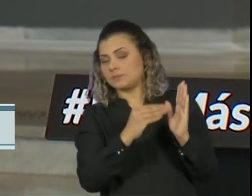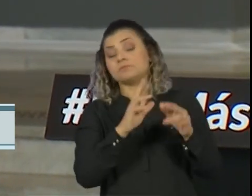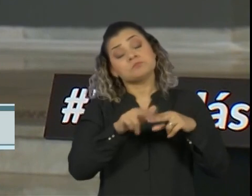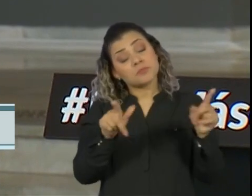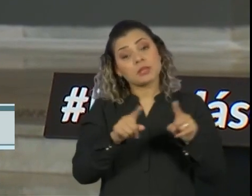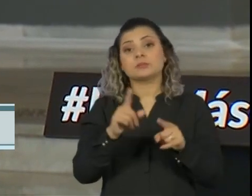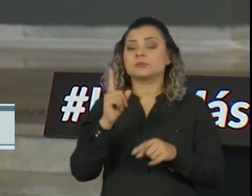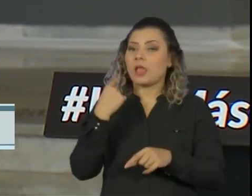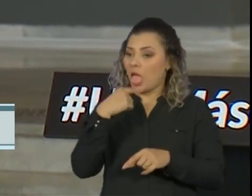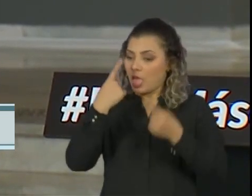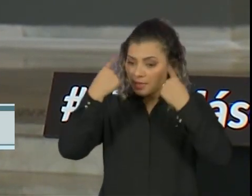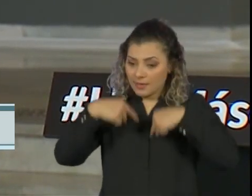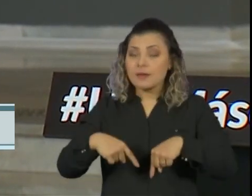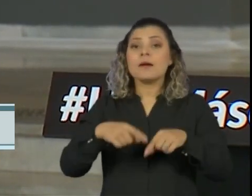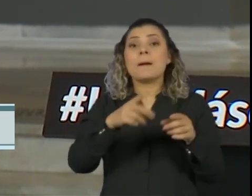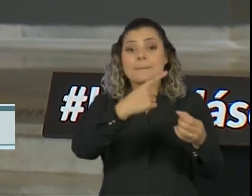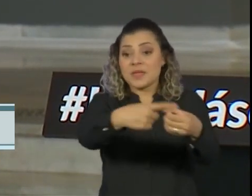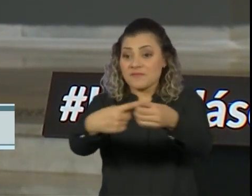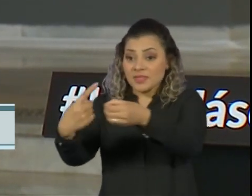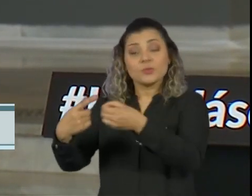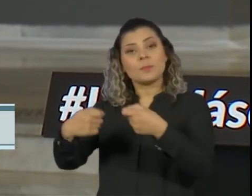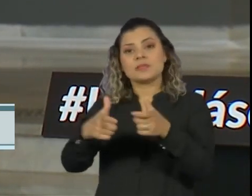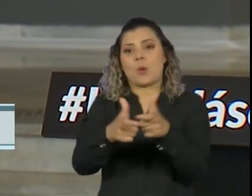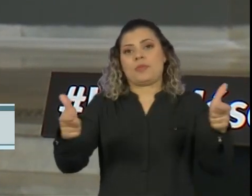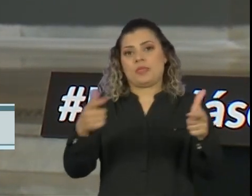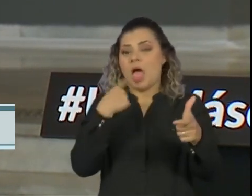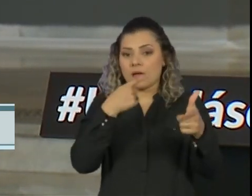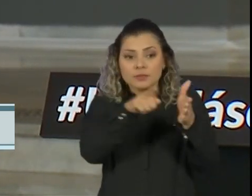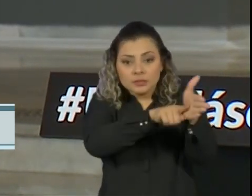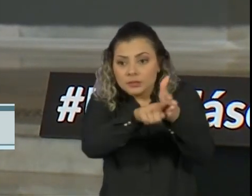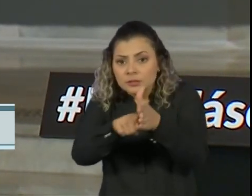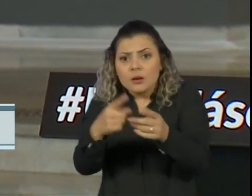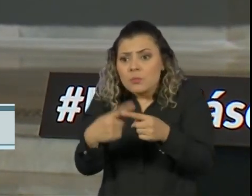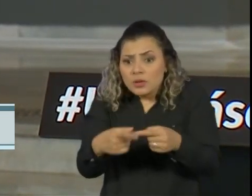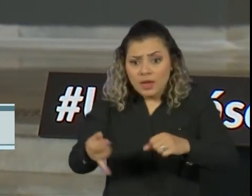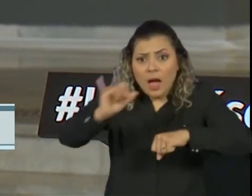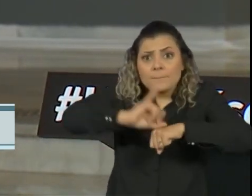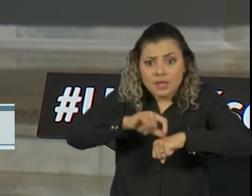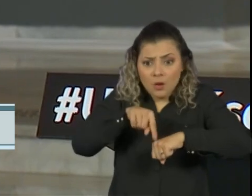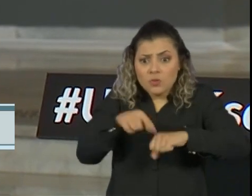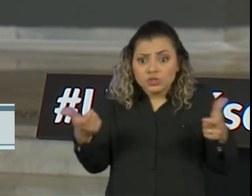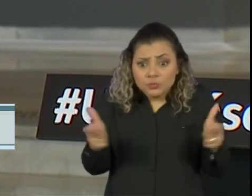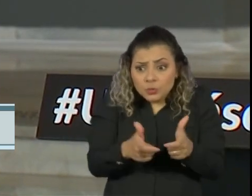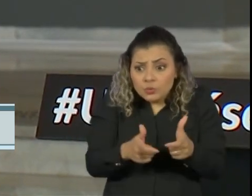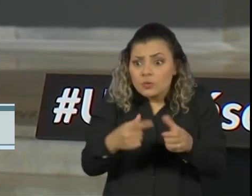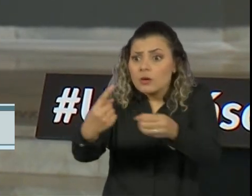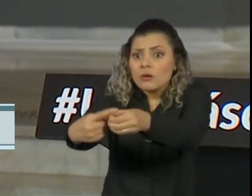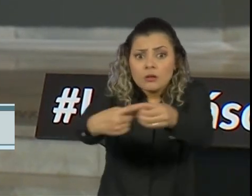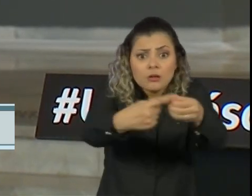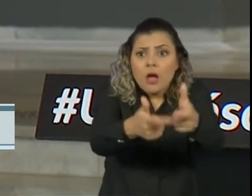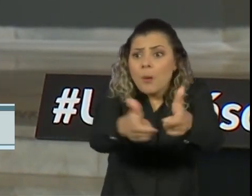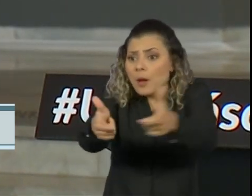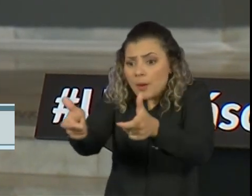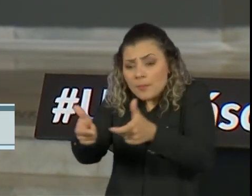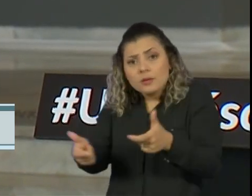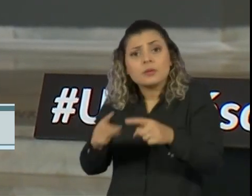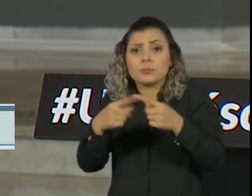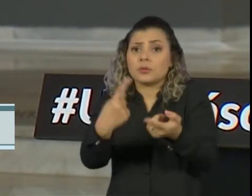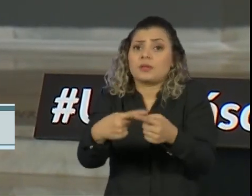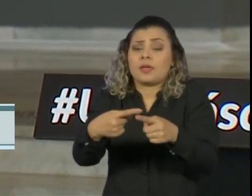desses municípios deve aumentar. Quando a gente vê uma distorção tão grande da média do Estado, a gente verifica que eles testam menos